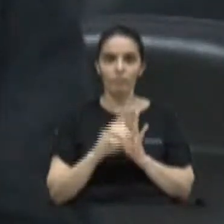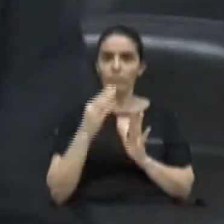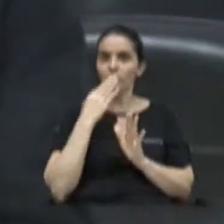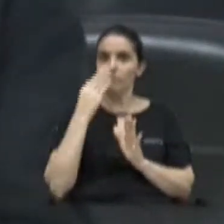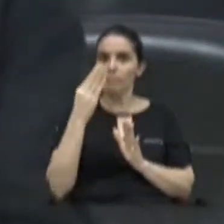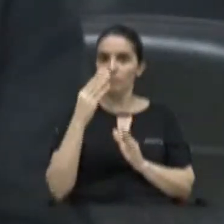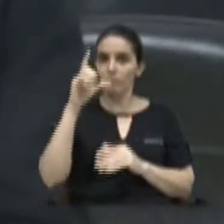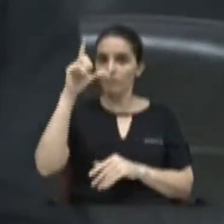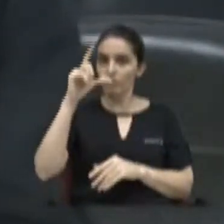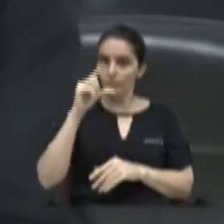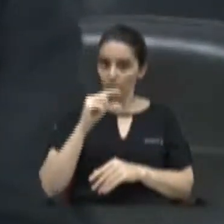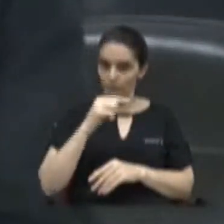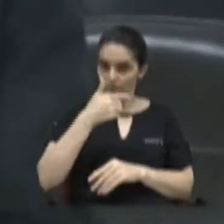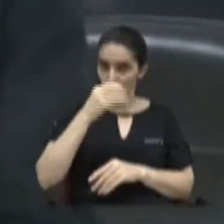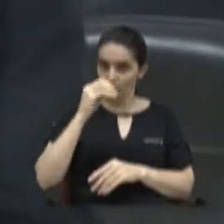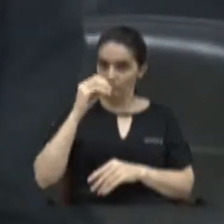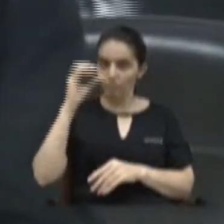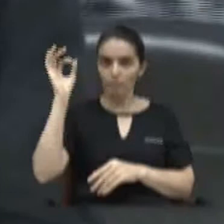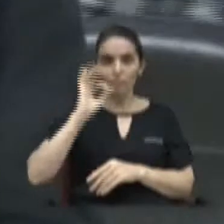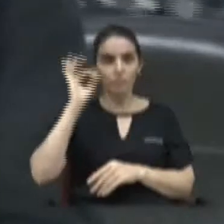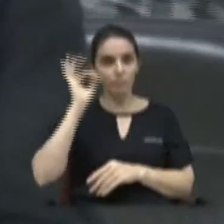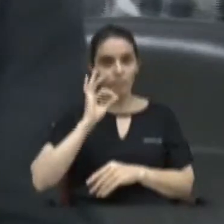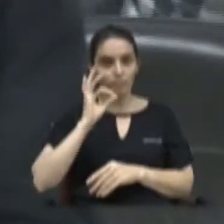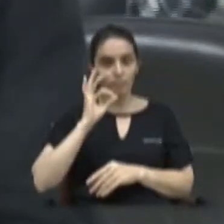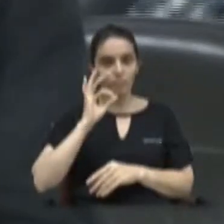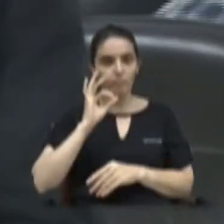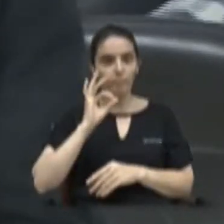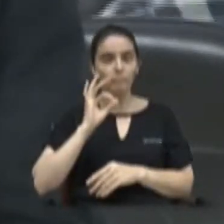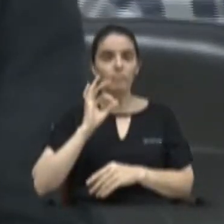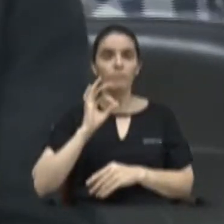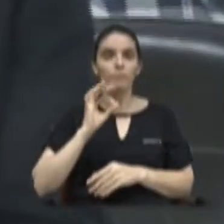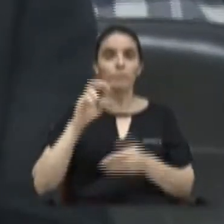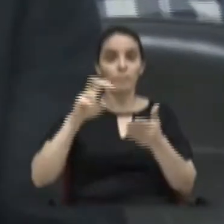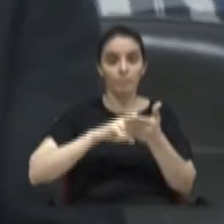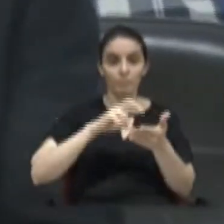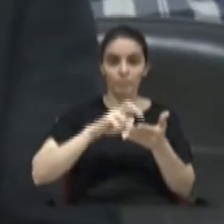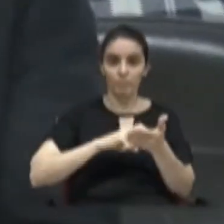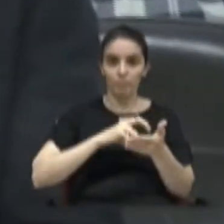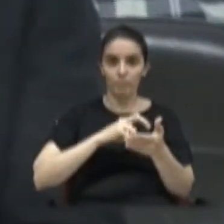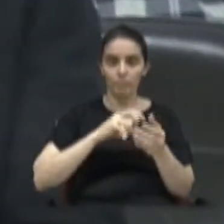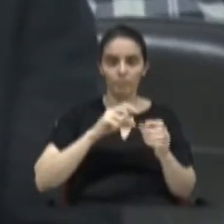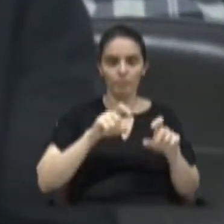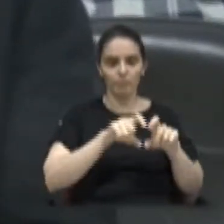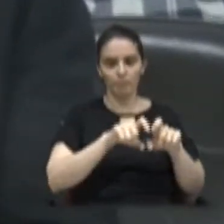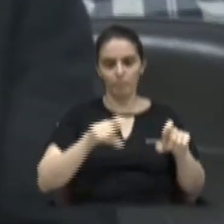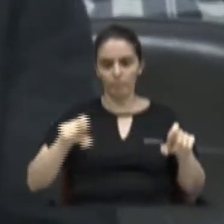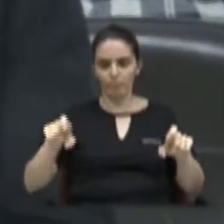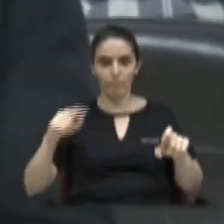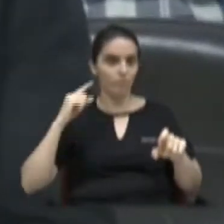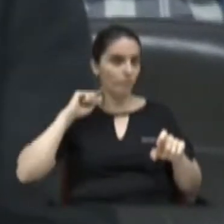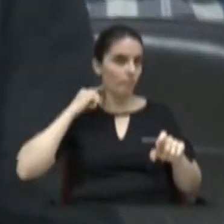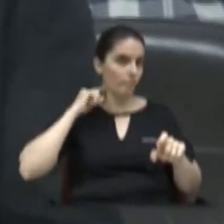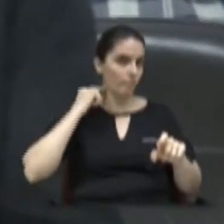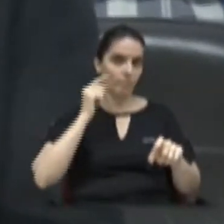de 20% da taxa de esgoto. Taxa de esgoto que a